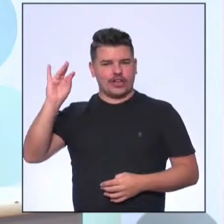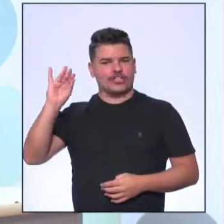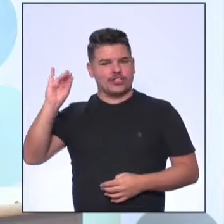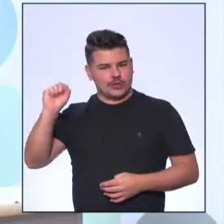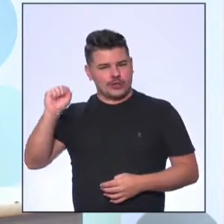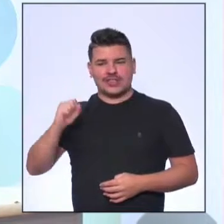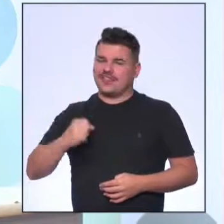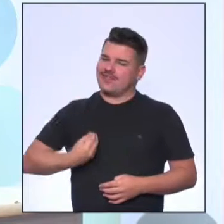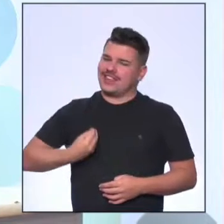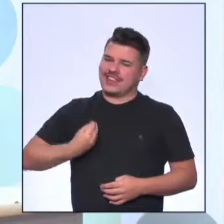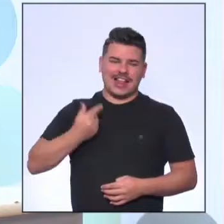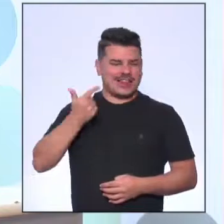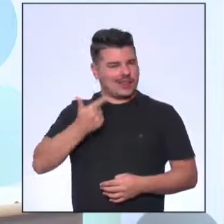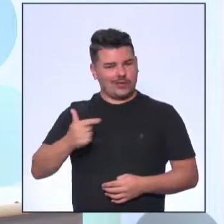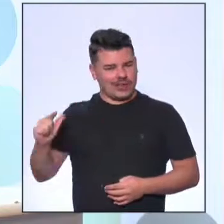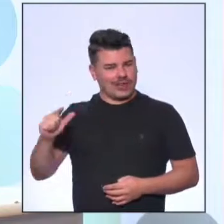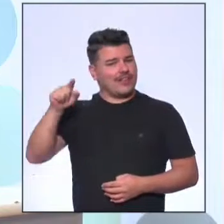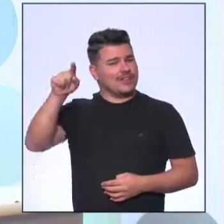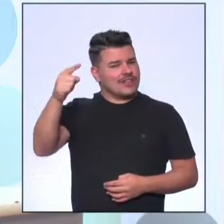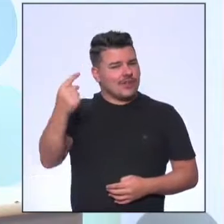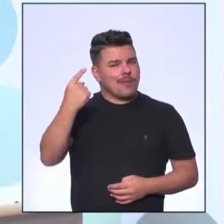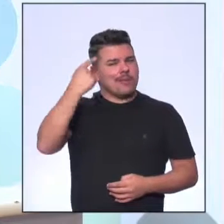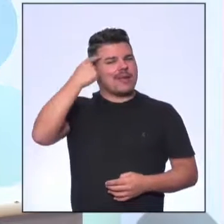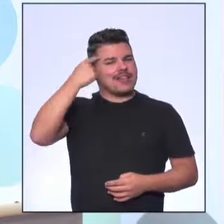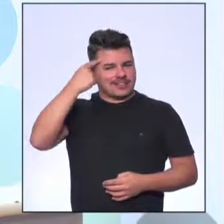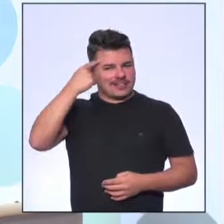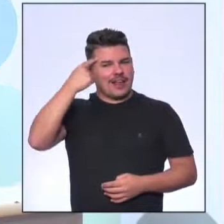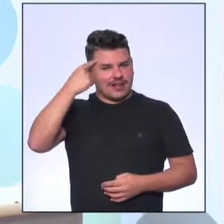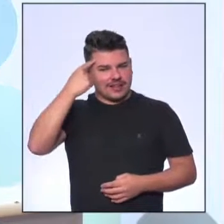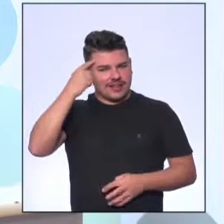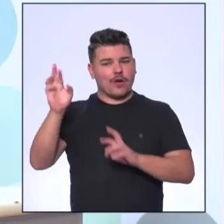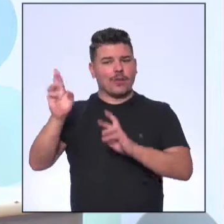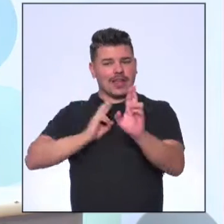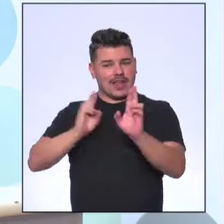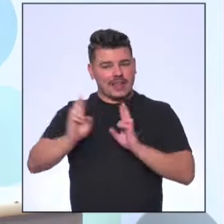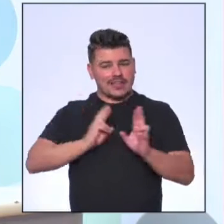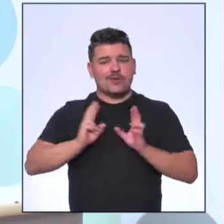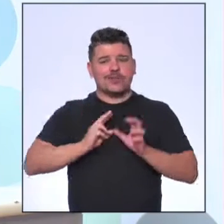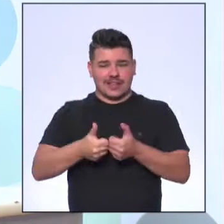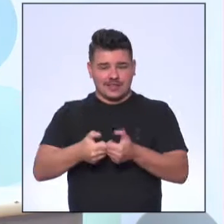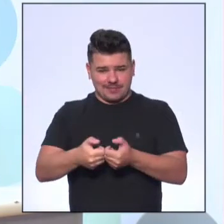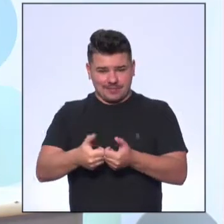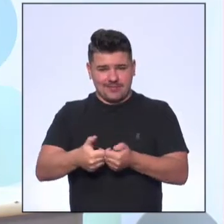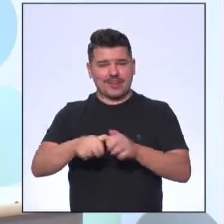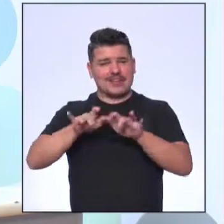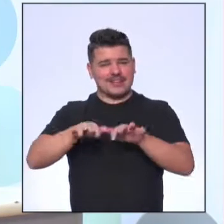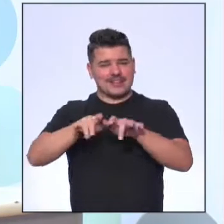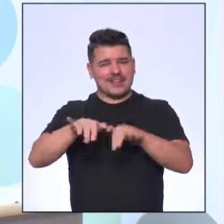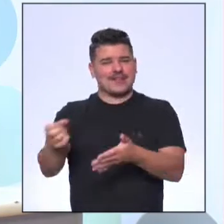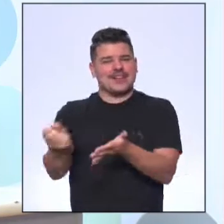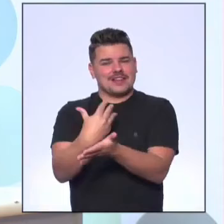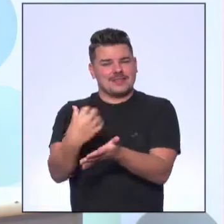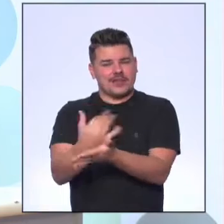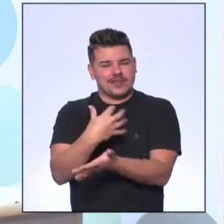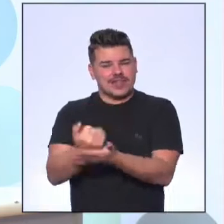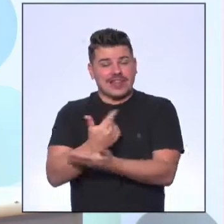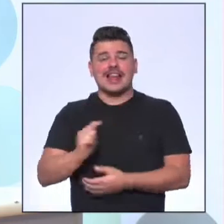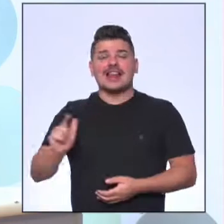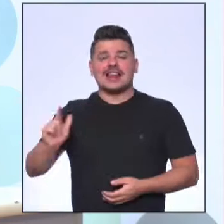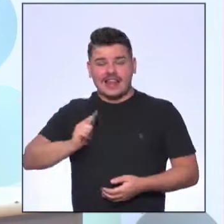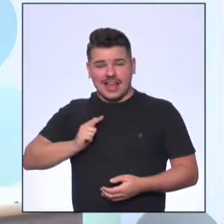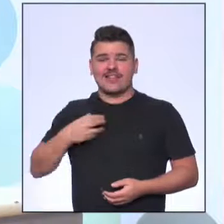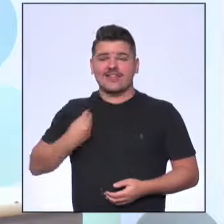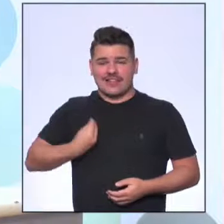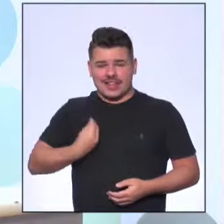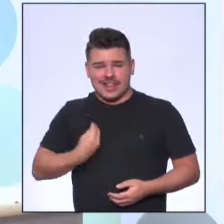pensem um pouquinho, vou dar um tempinho para vocês pensarem, tá bom? E escrevam para mim quais são os fatores bióticos e quais